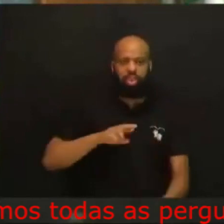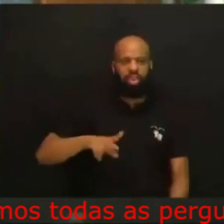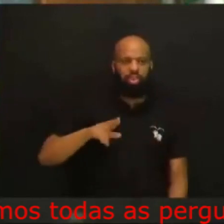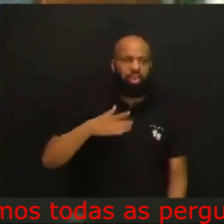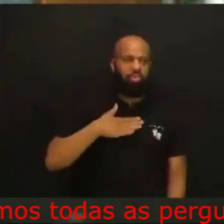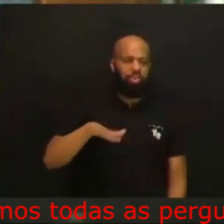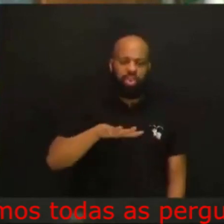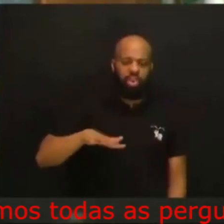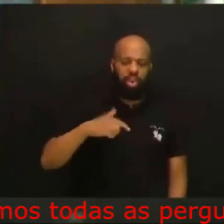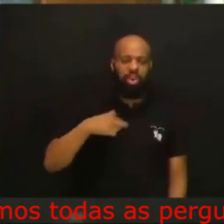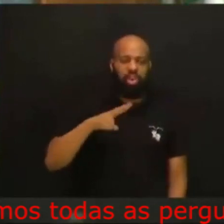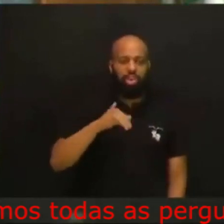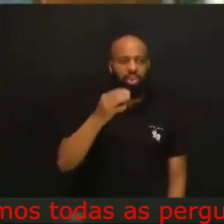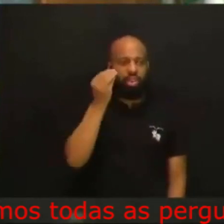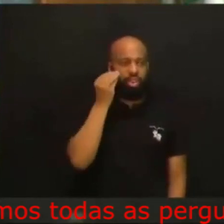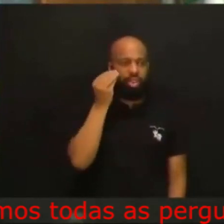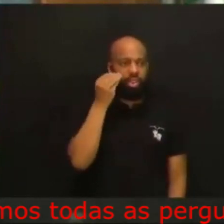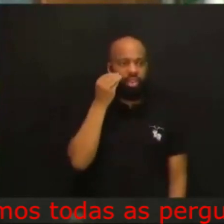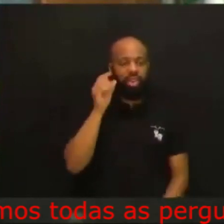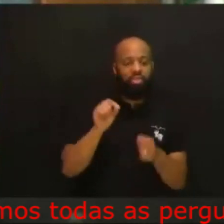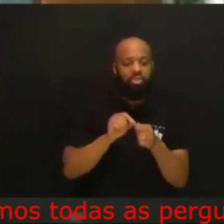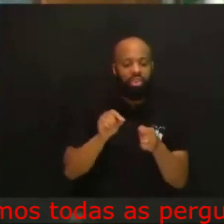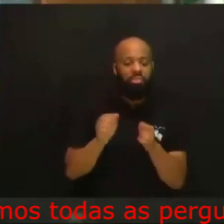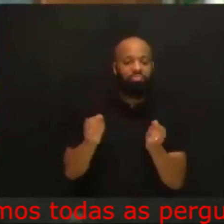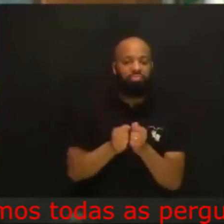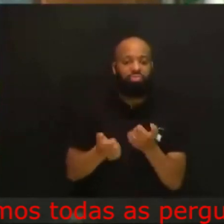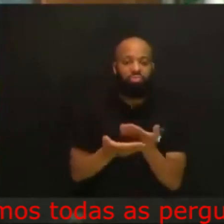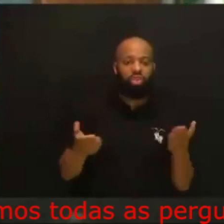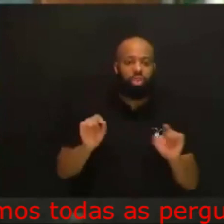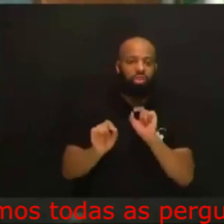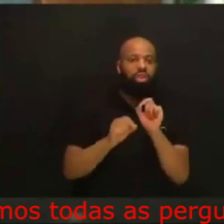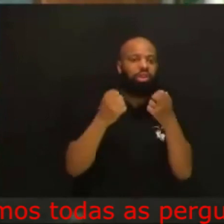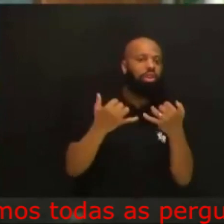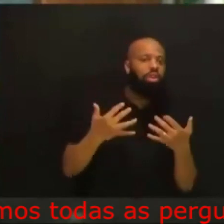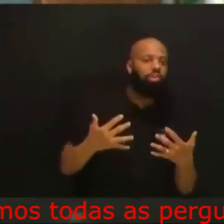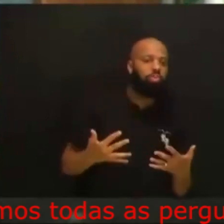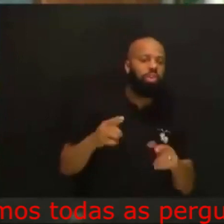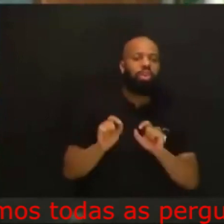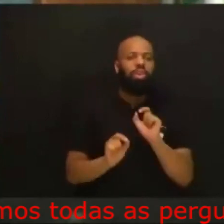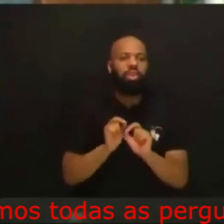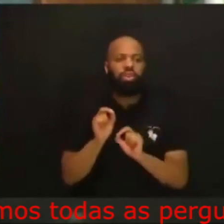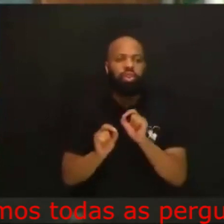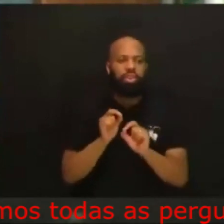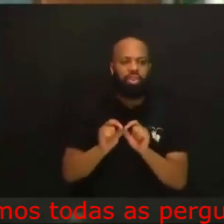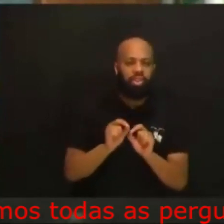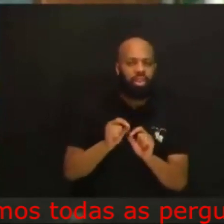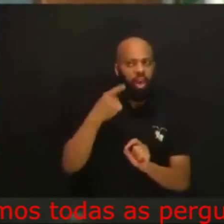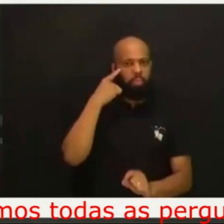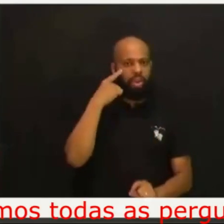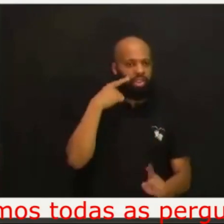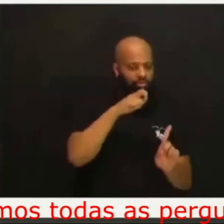vou tentar fazer com vocês um passeio, uma viagem pelos 9 meses de